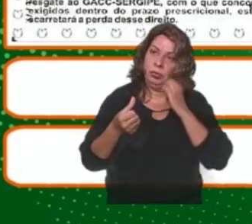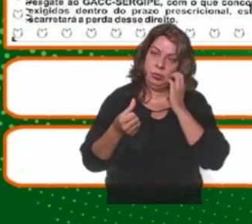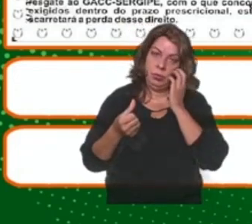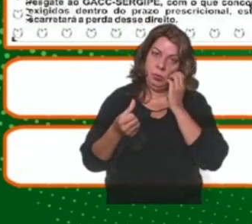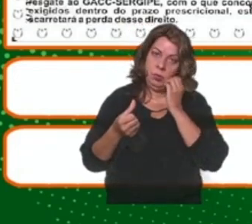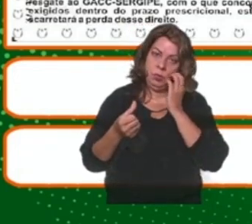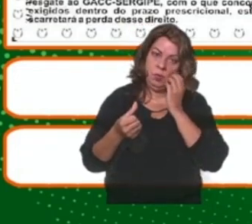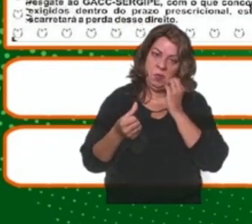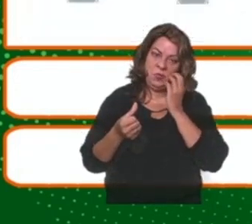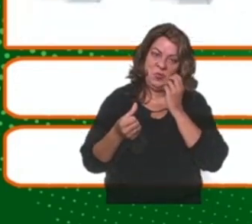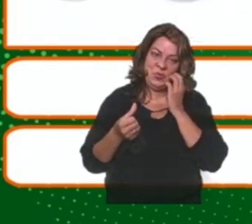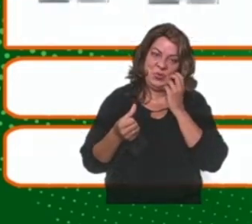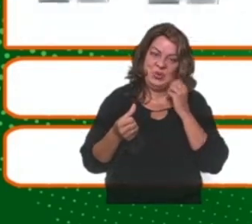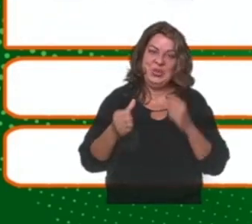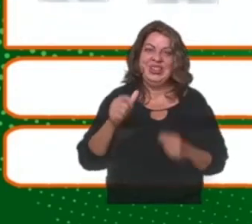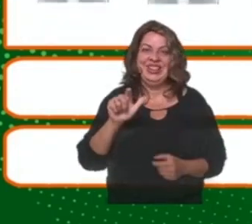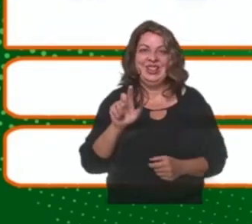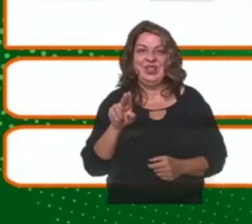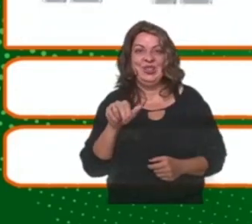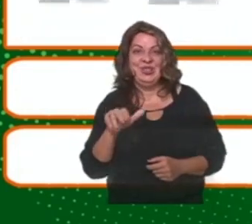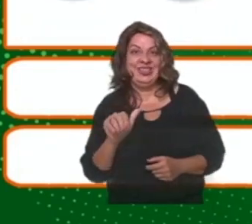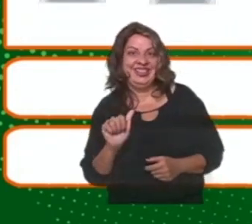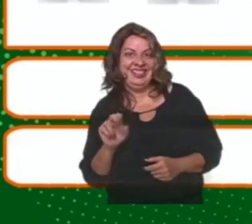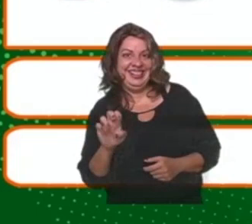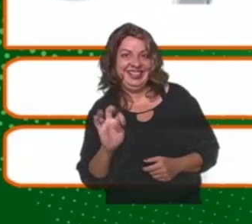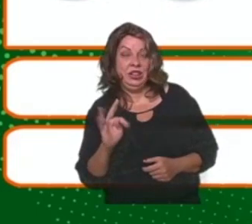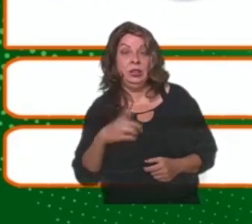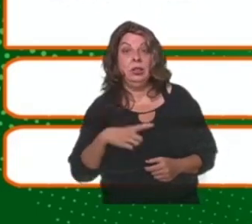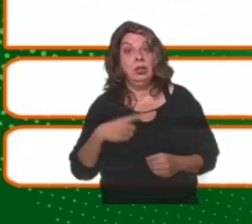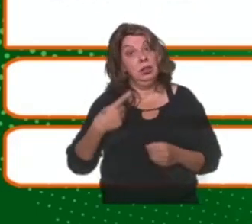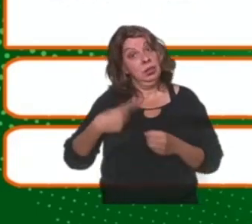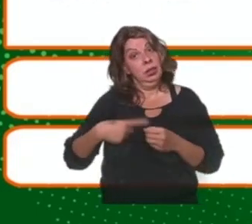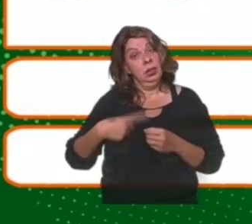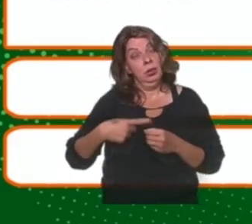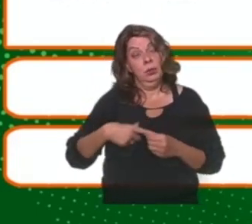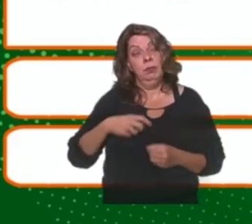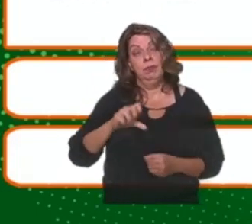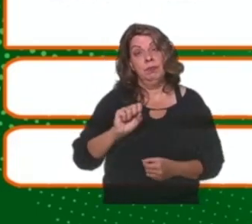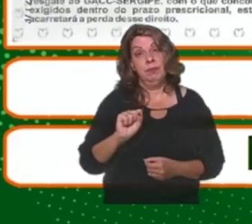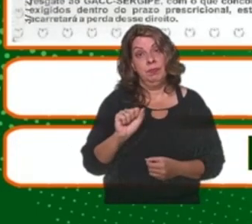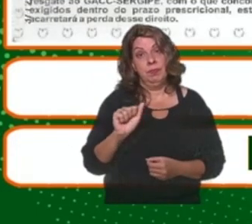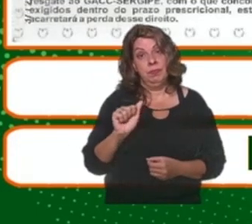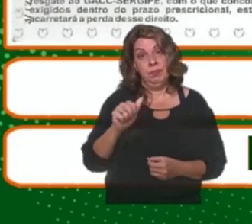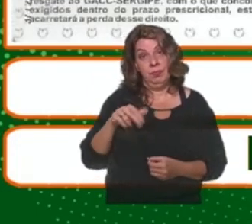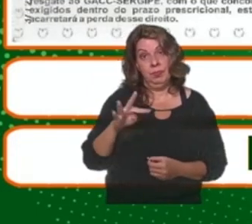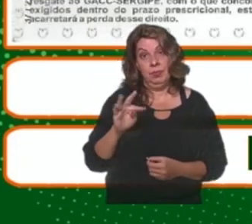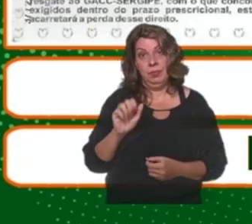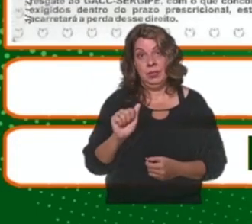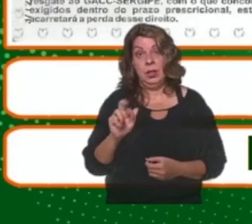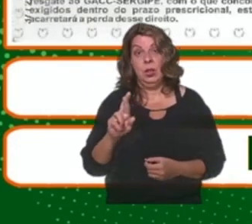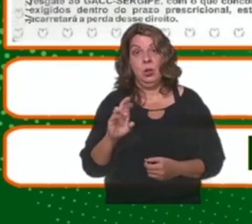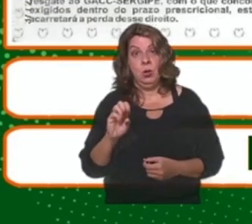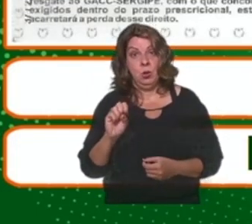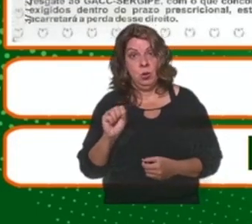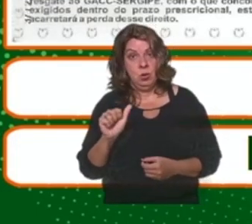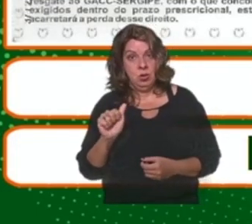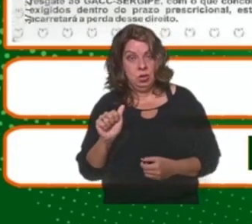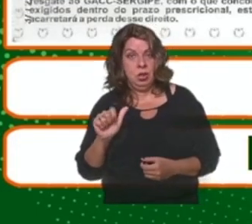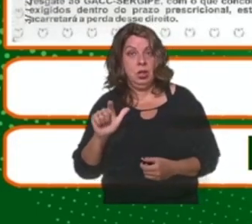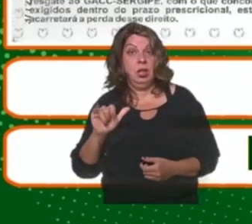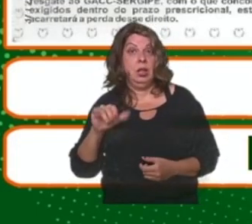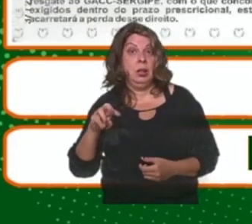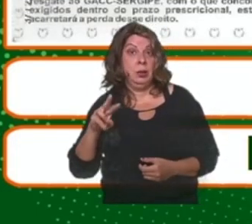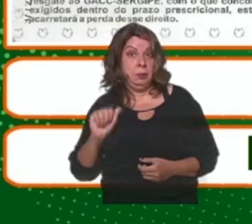053456, alô, Nete Menezes, é de Santa Rosa de Lima, adquiriu com Vanessa aí no posto Petrox Regional